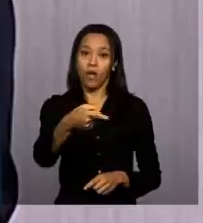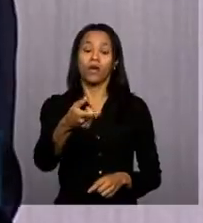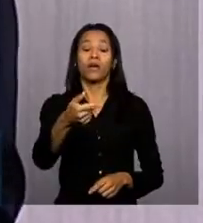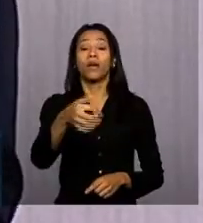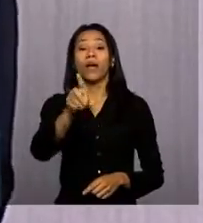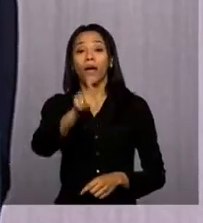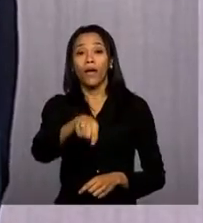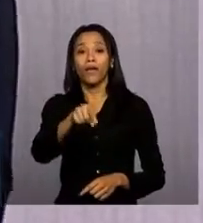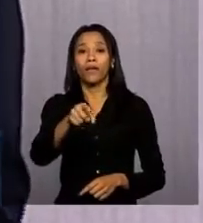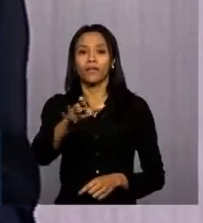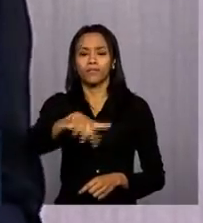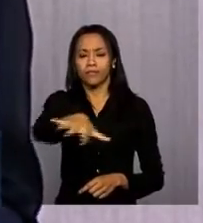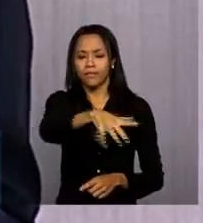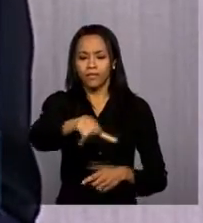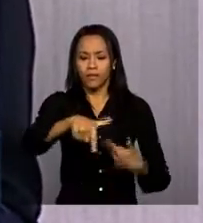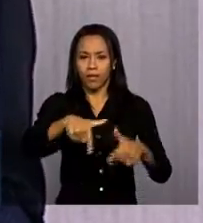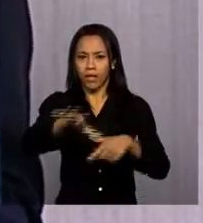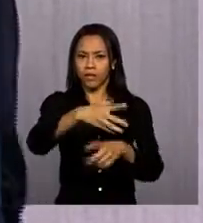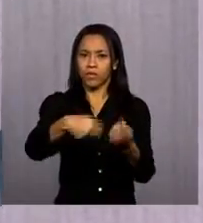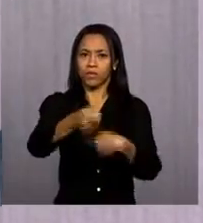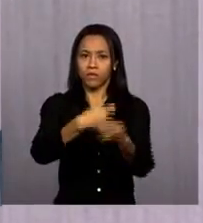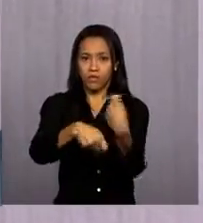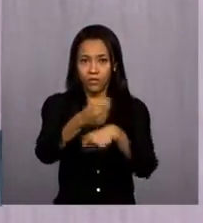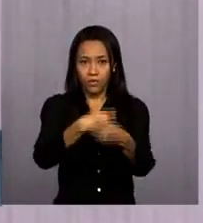Autonomia Econômica e Trabalho,